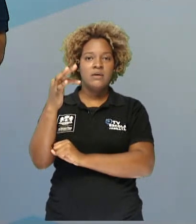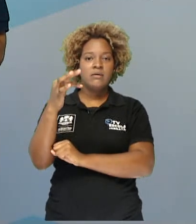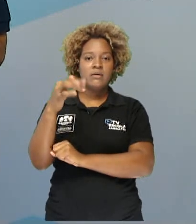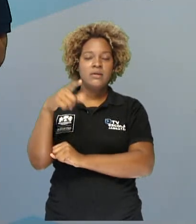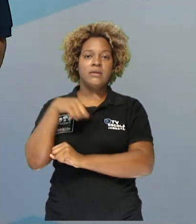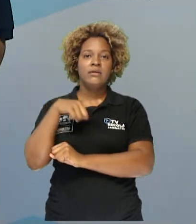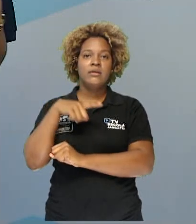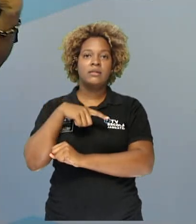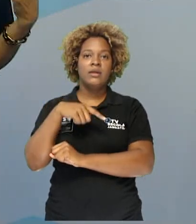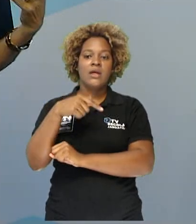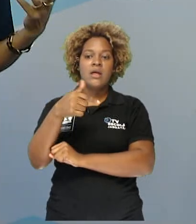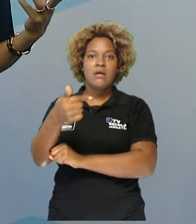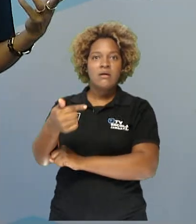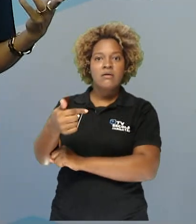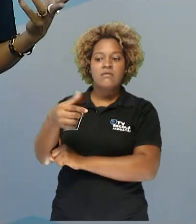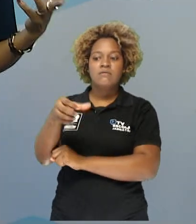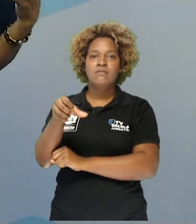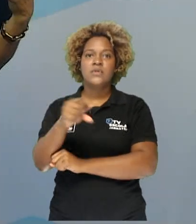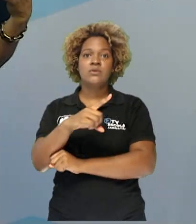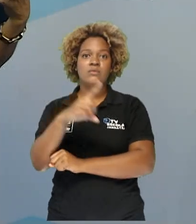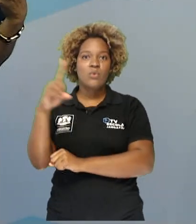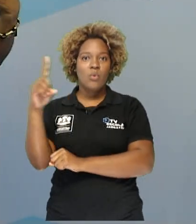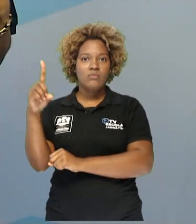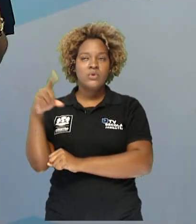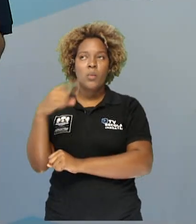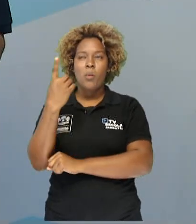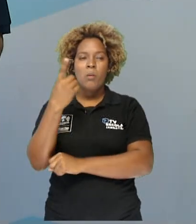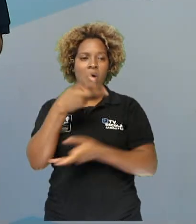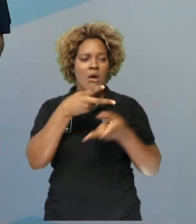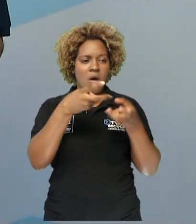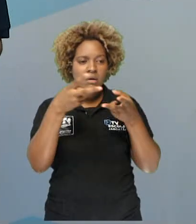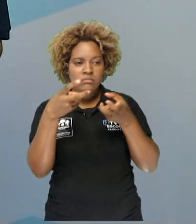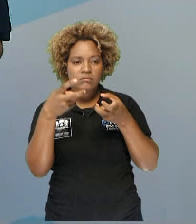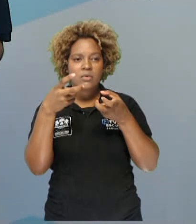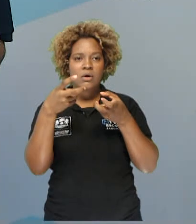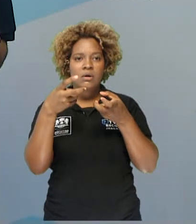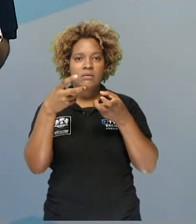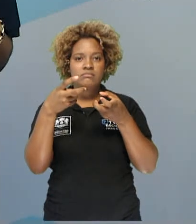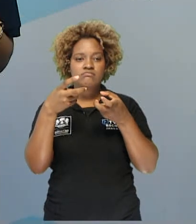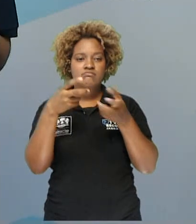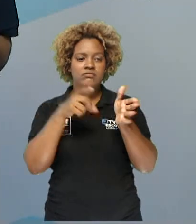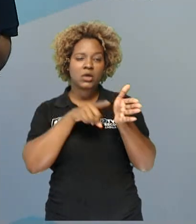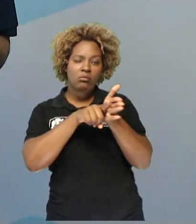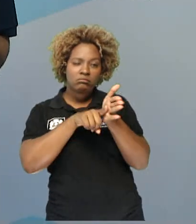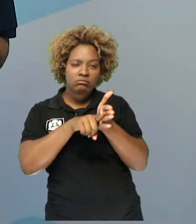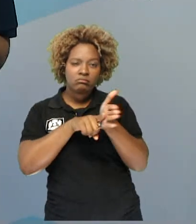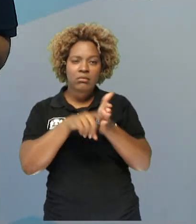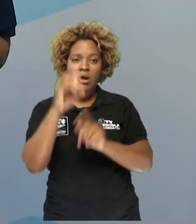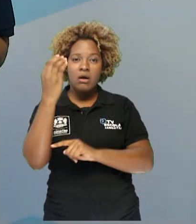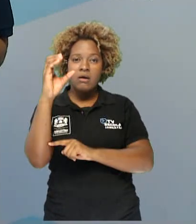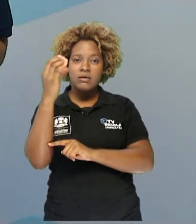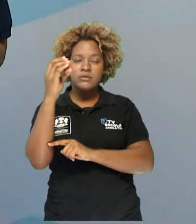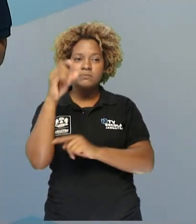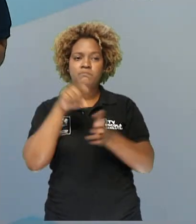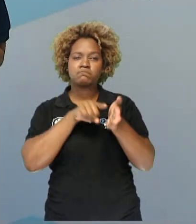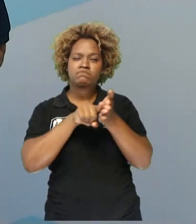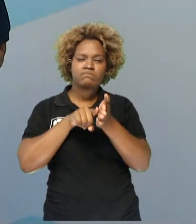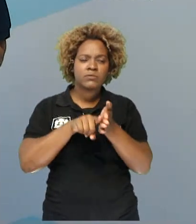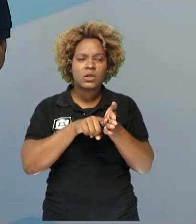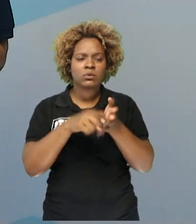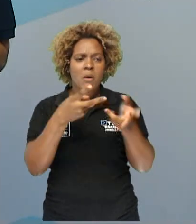29. Quem observou isso foi um cientista grego chamado Ptolomeu, em